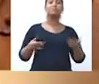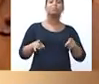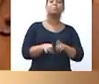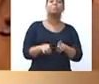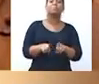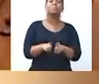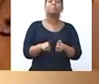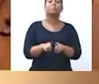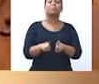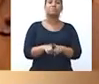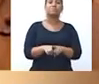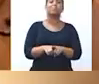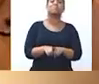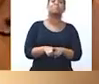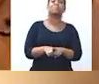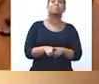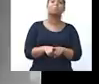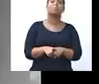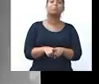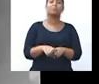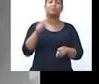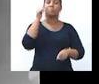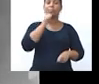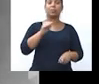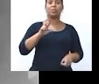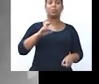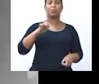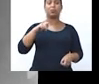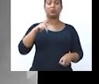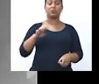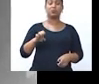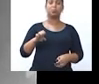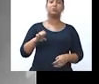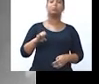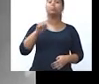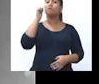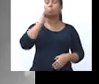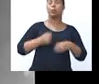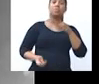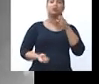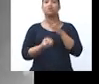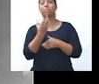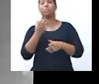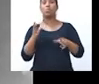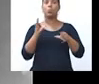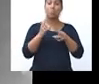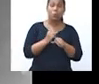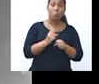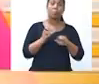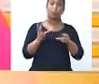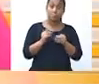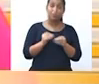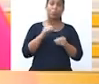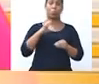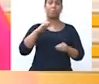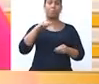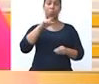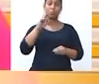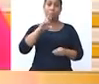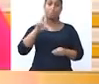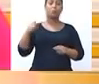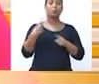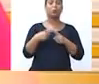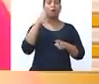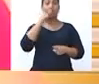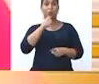também a Grace Hopper foi a que criou o compilador, porque a mulher